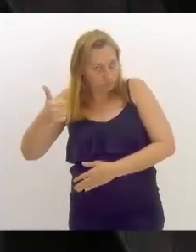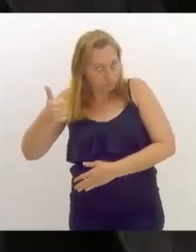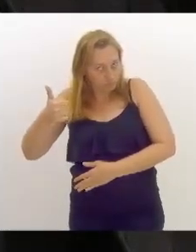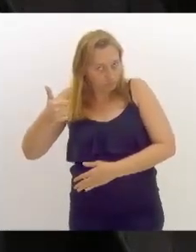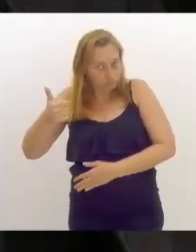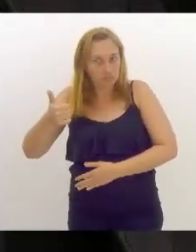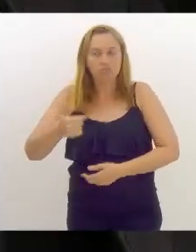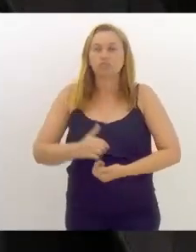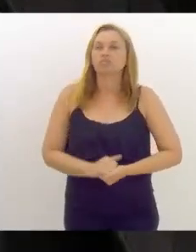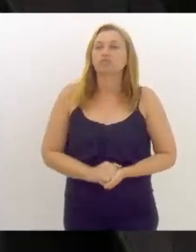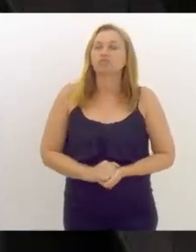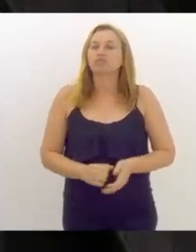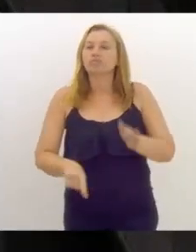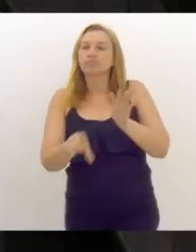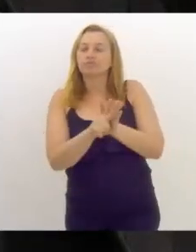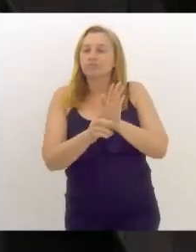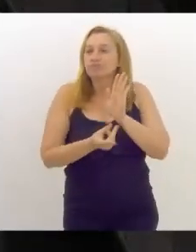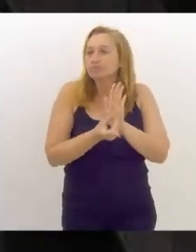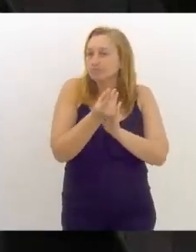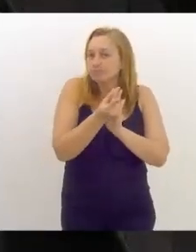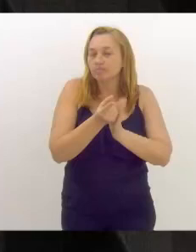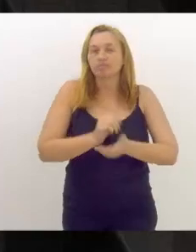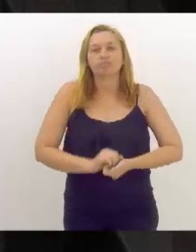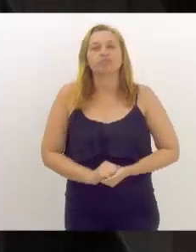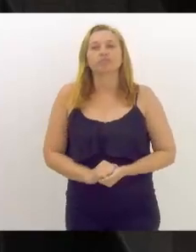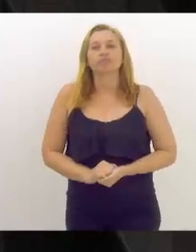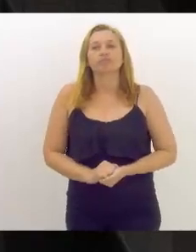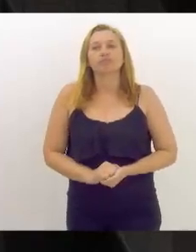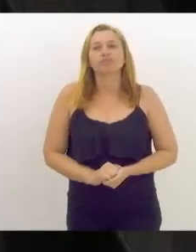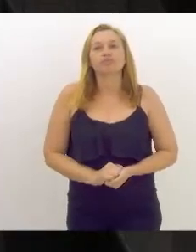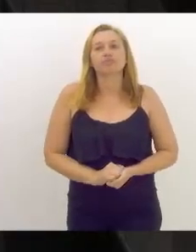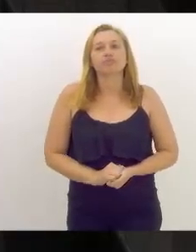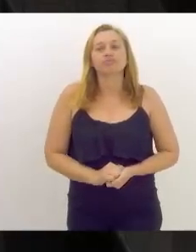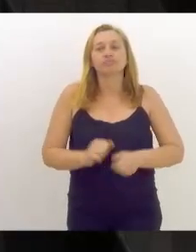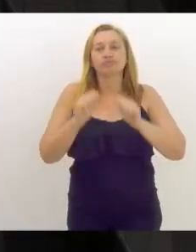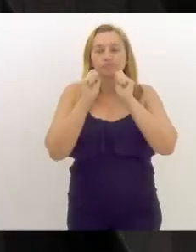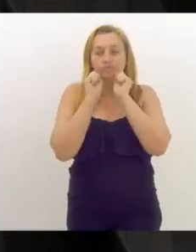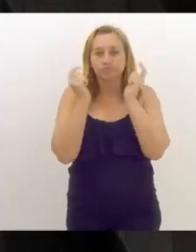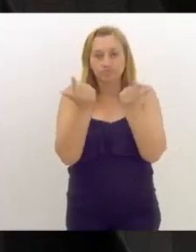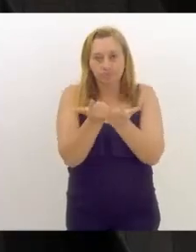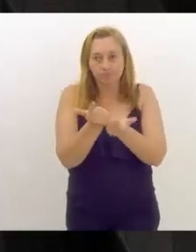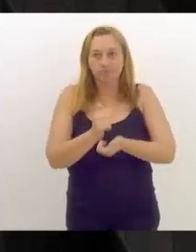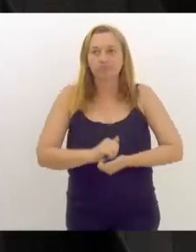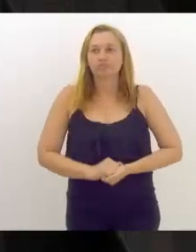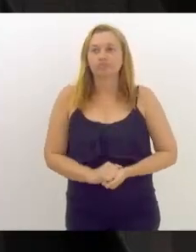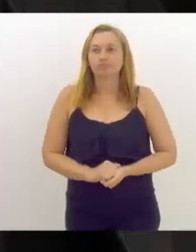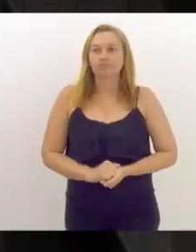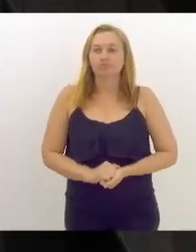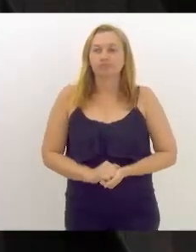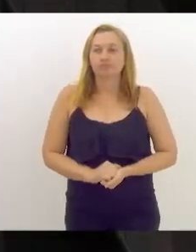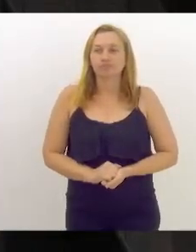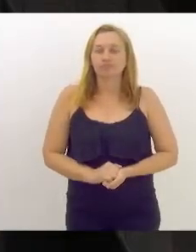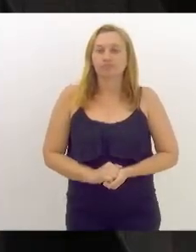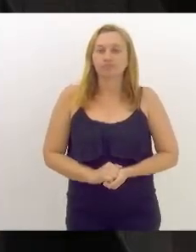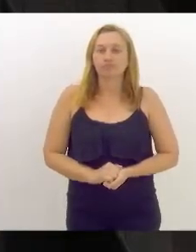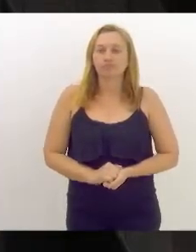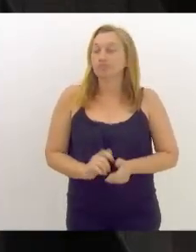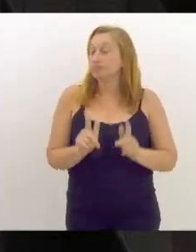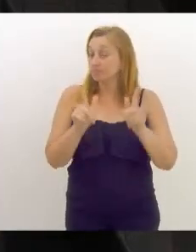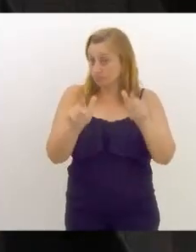2022 suas leis orçamentárias. E a Assembleia Legislativa não é